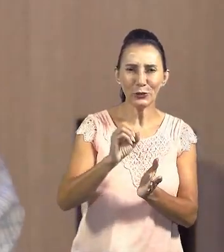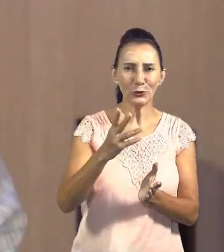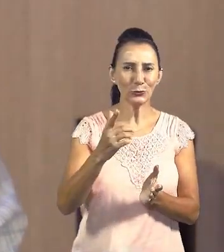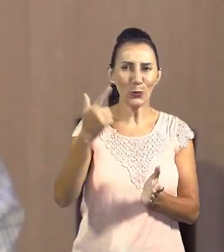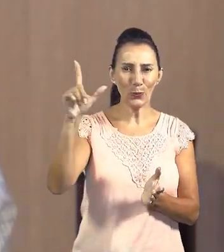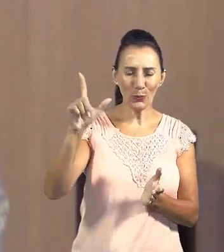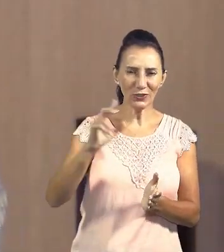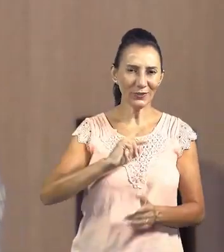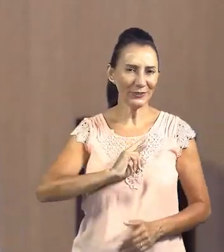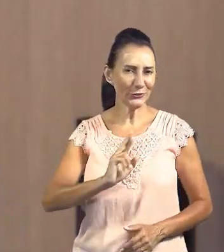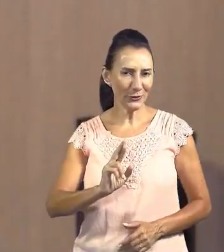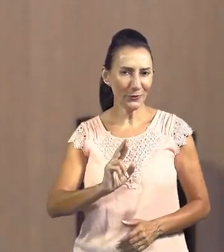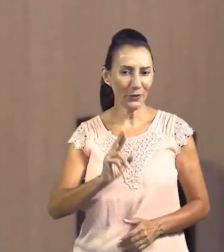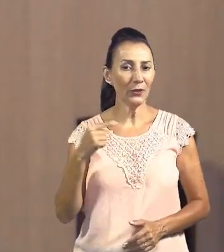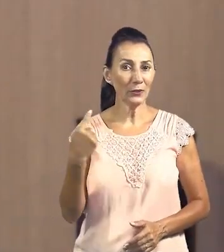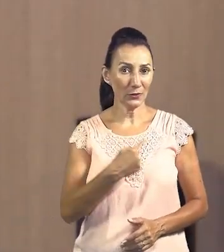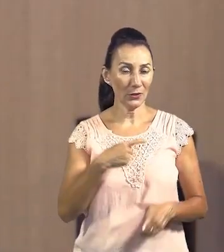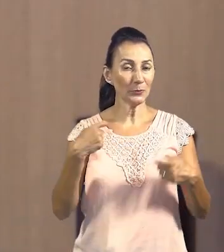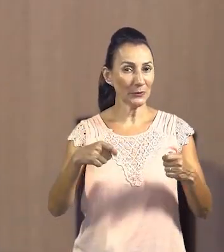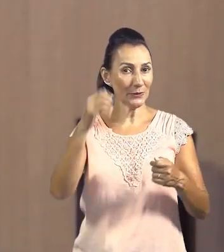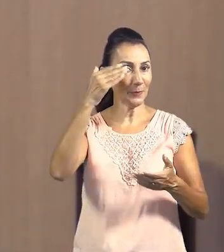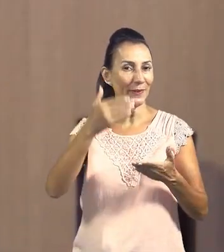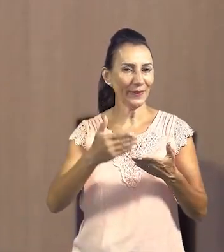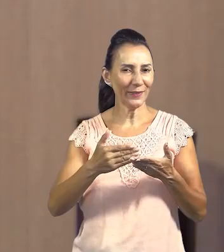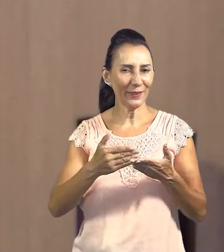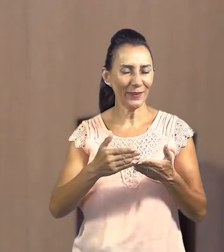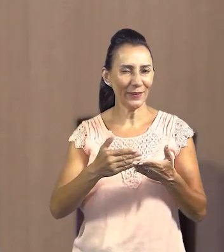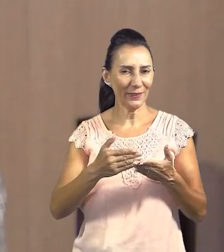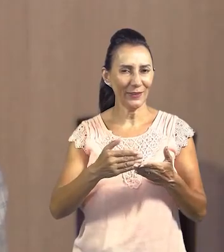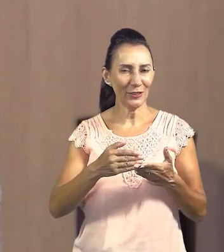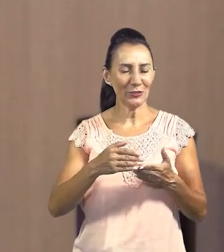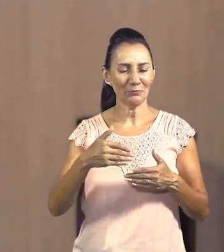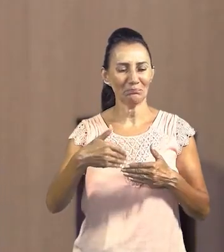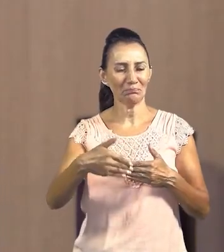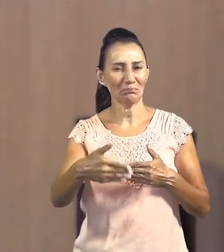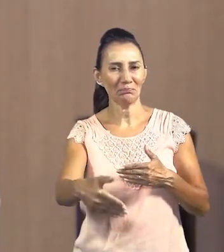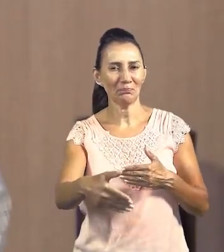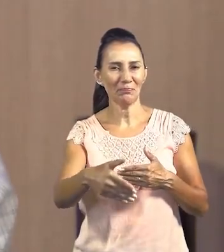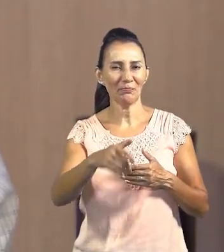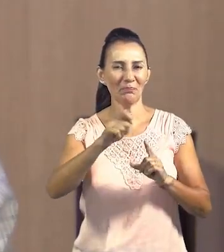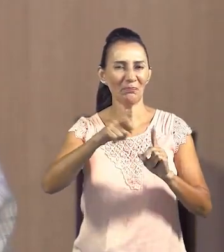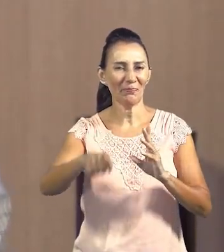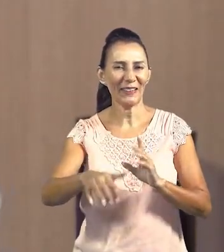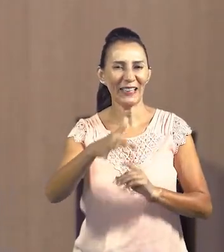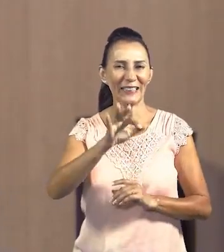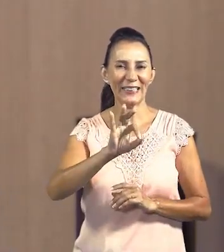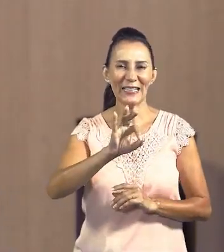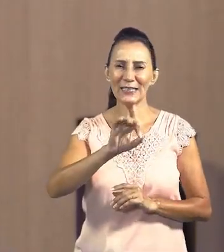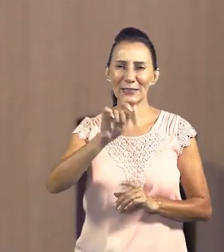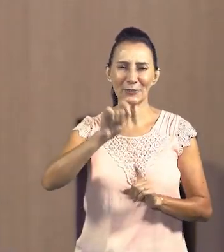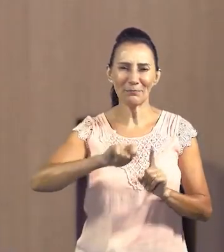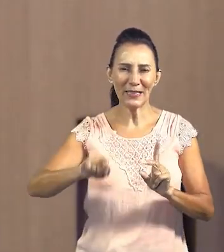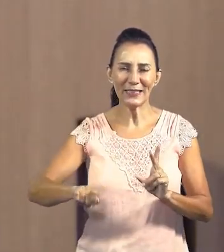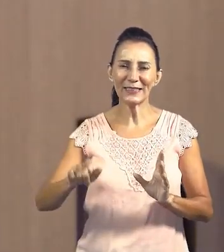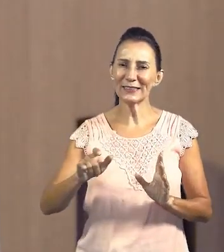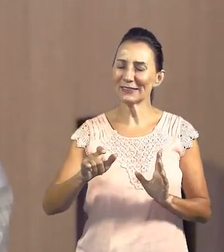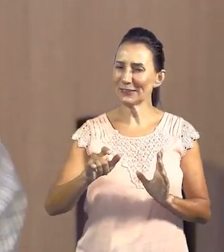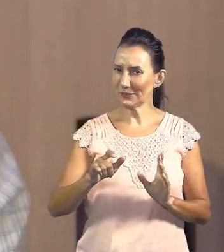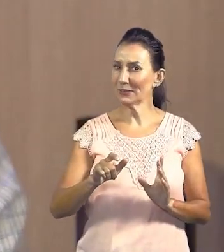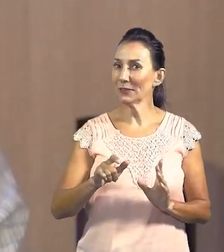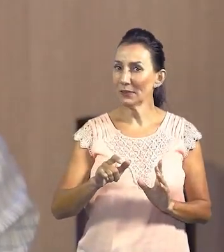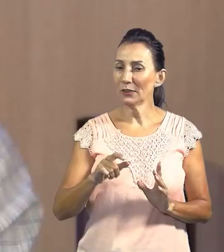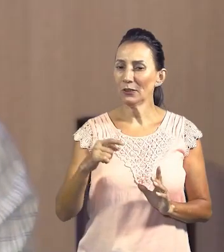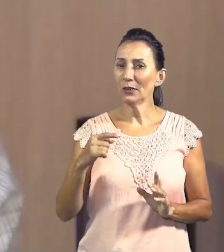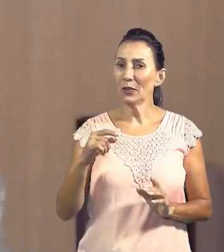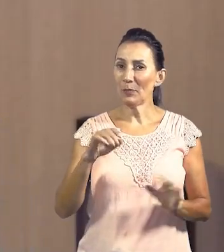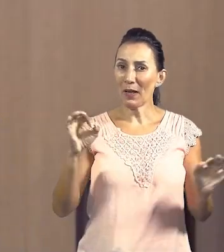evangélica, vamos crer que nestes 10 meses e poucos dias que faltam para terminar o ano de 2023,